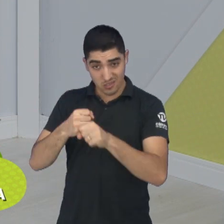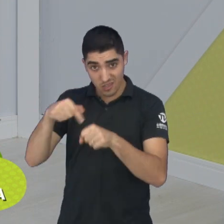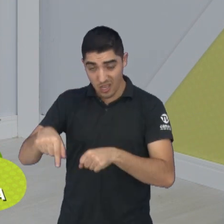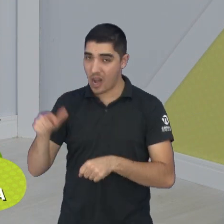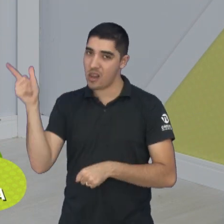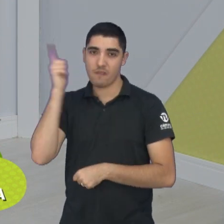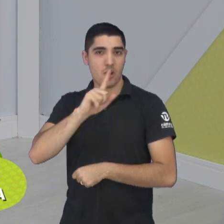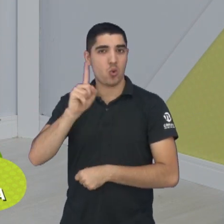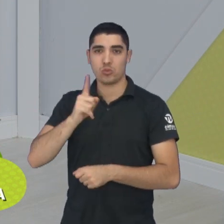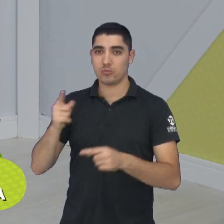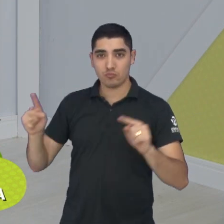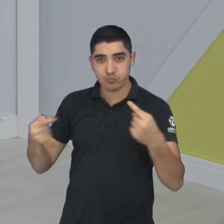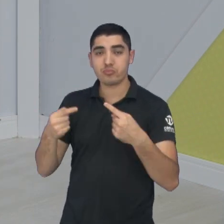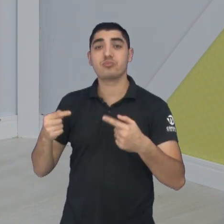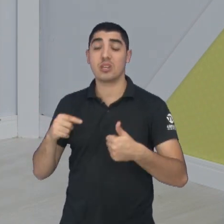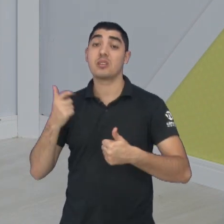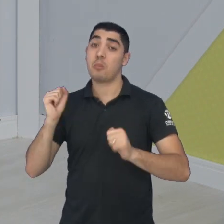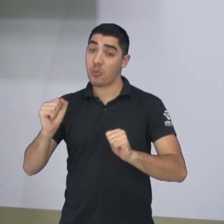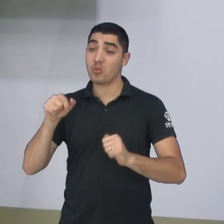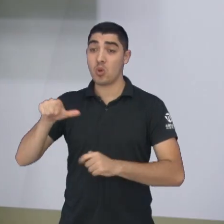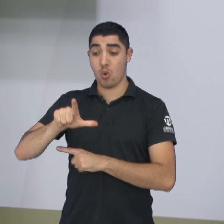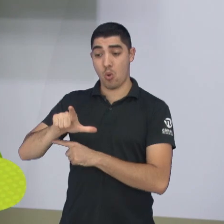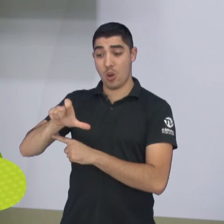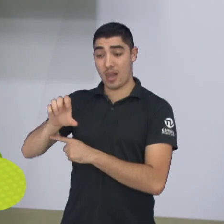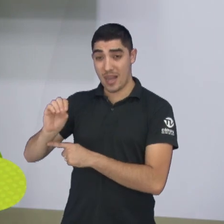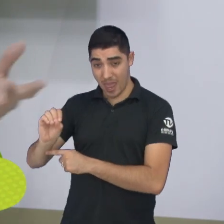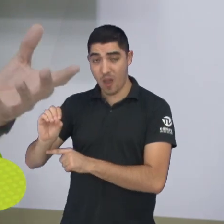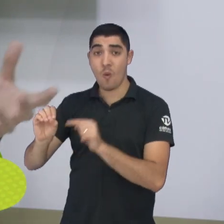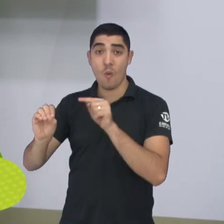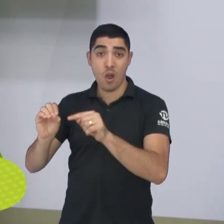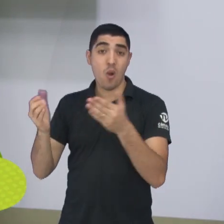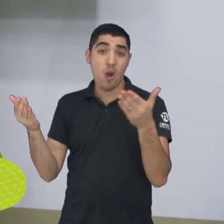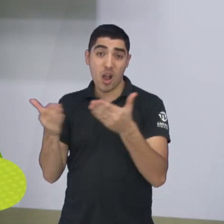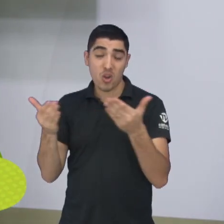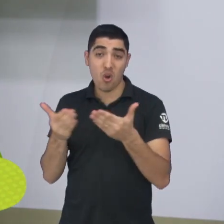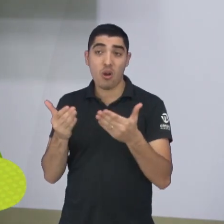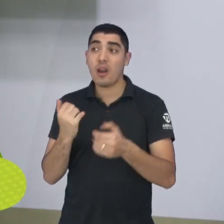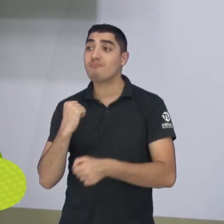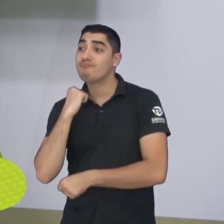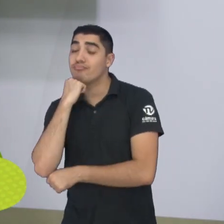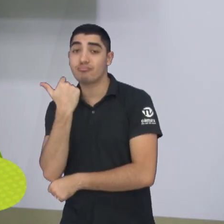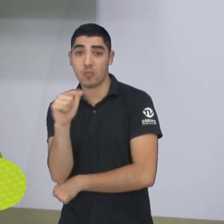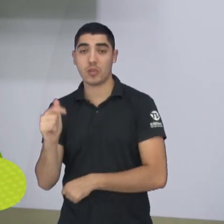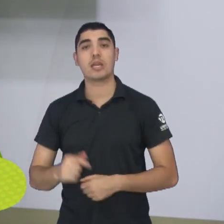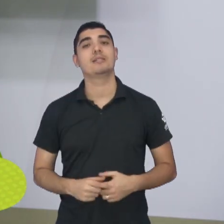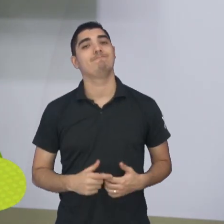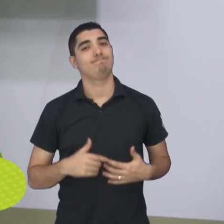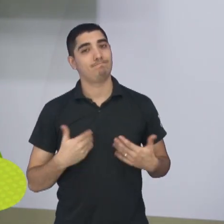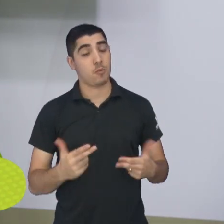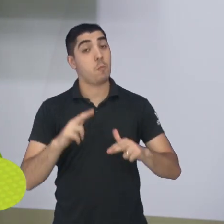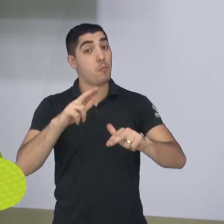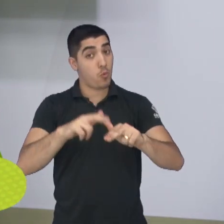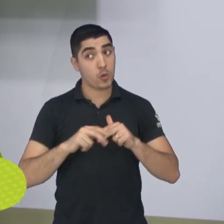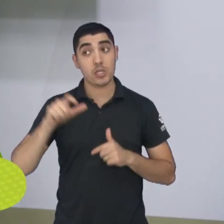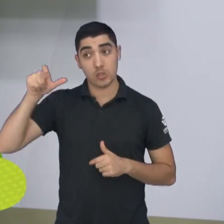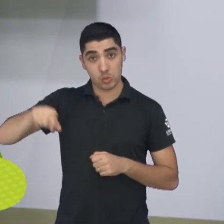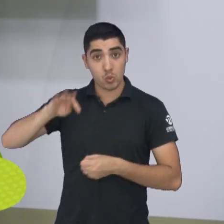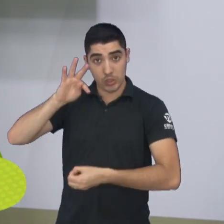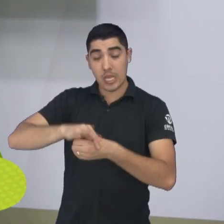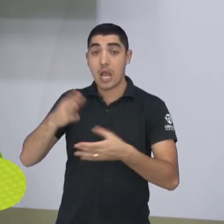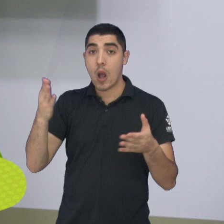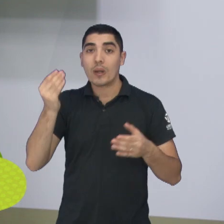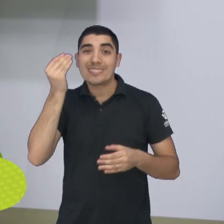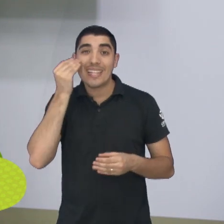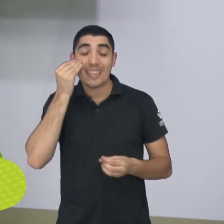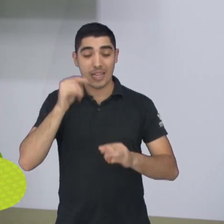um reserva para o Léo Pereira na direita, Brunão. Talvez até por isso ele prefira usar ou testar, né? Ele está testando os 3 zagueiros para